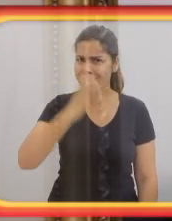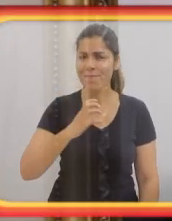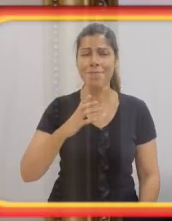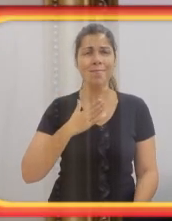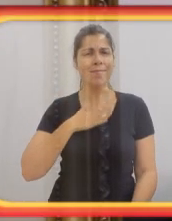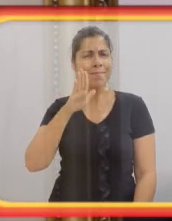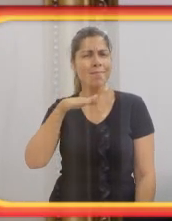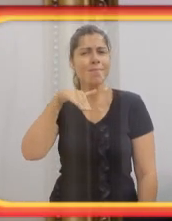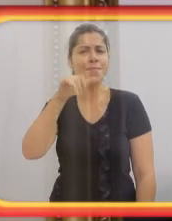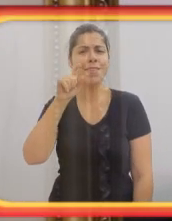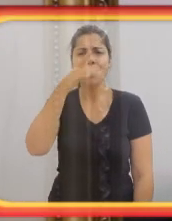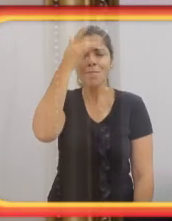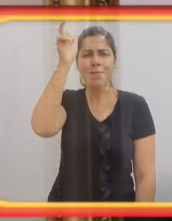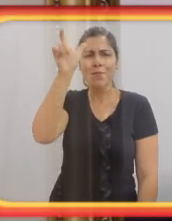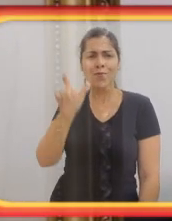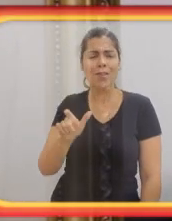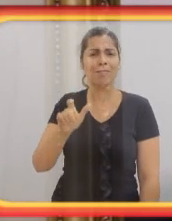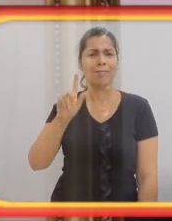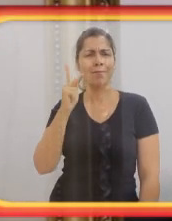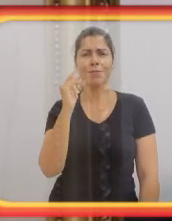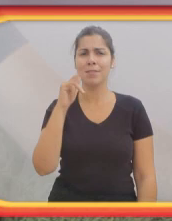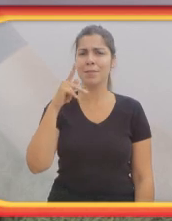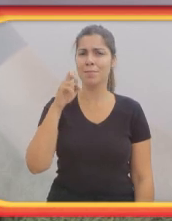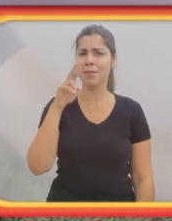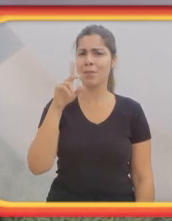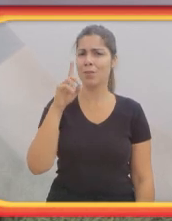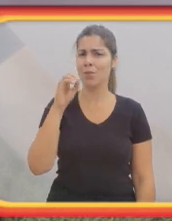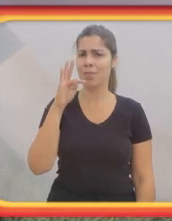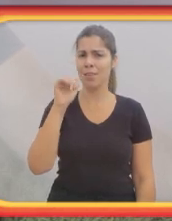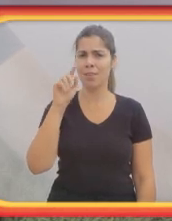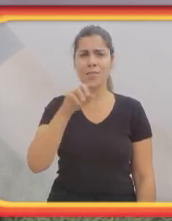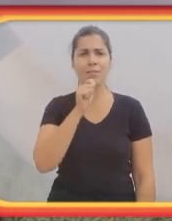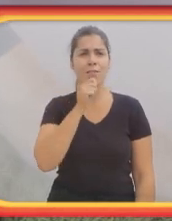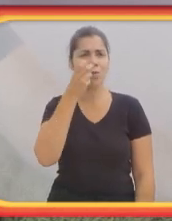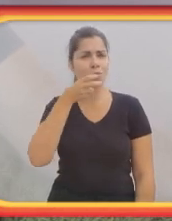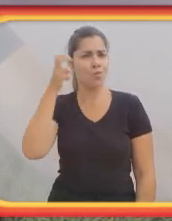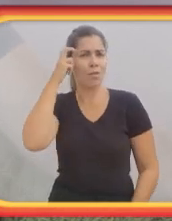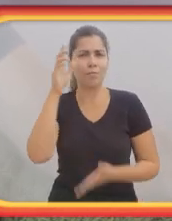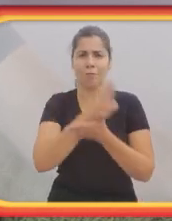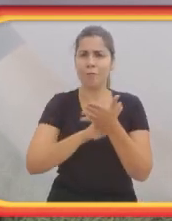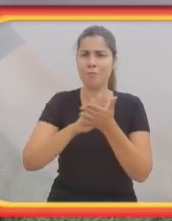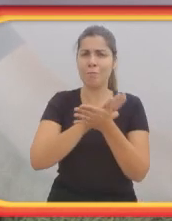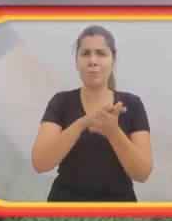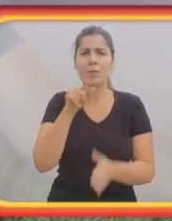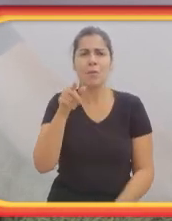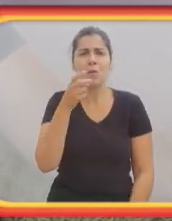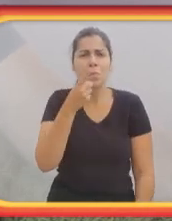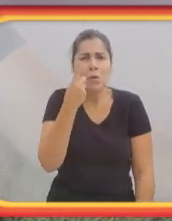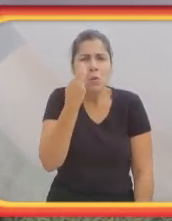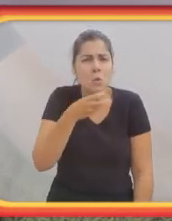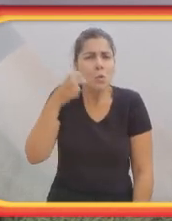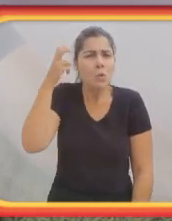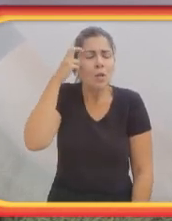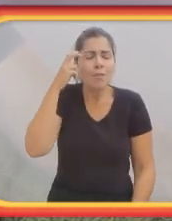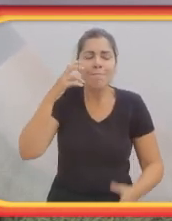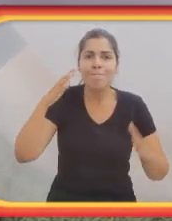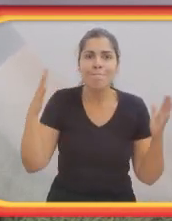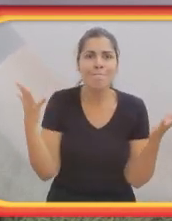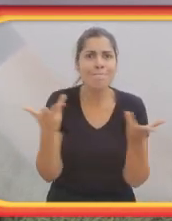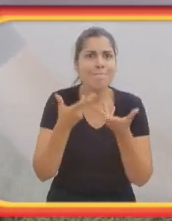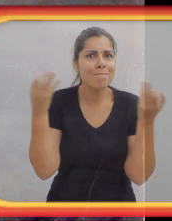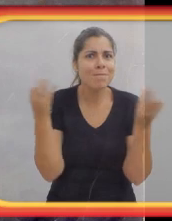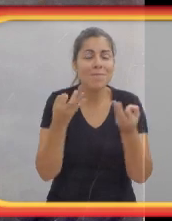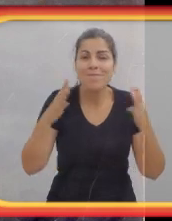mãe era uma pessoa hiperdotada, sem cultura nenhuma, mas uma cultura nata,